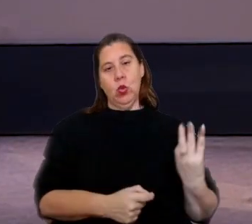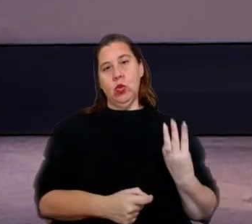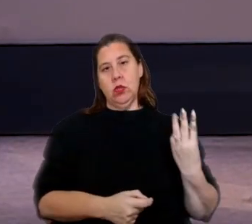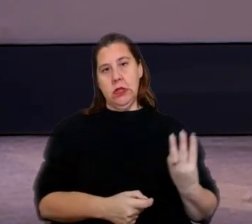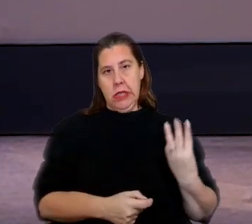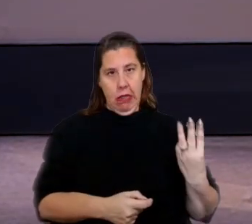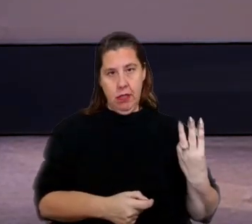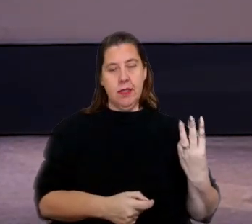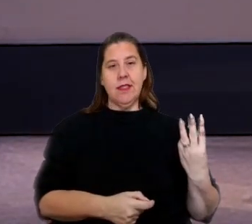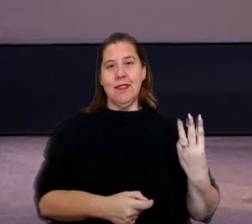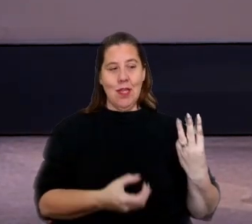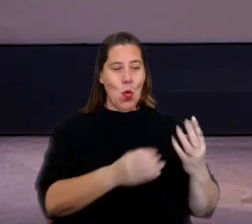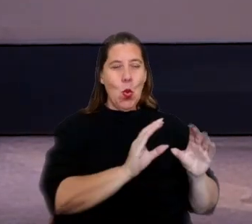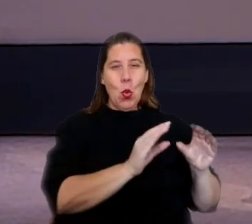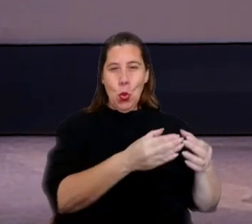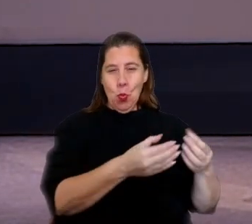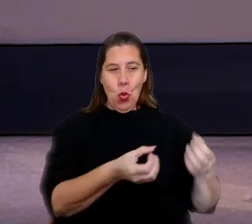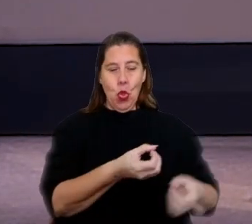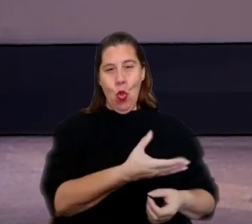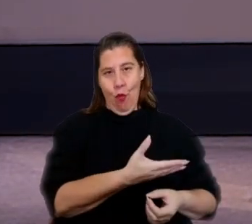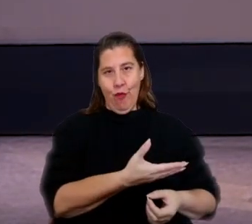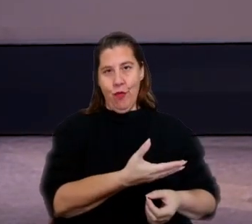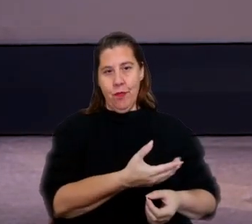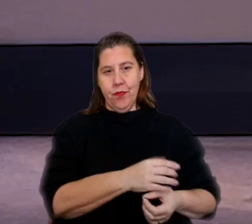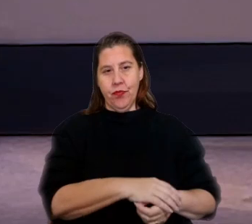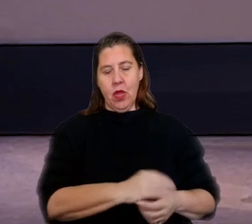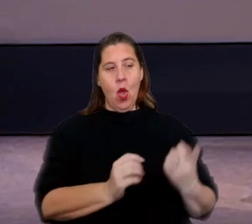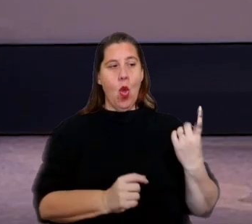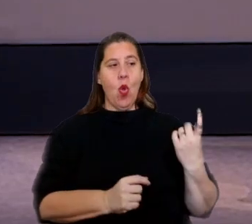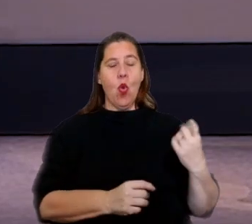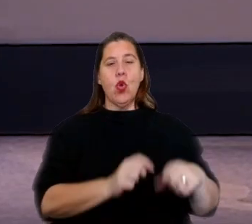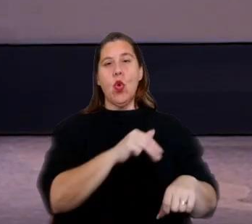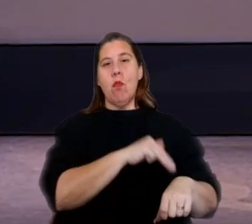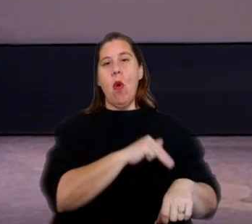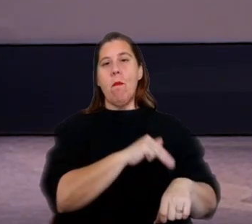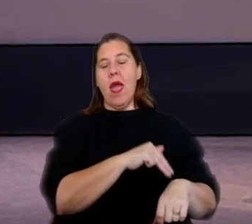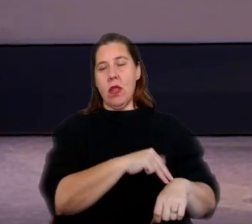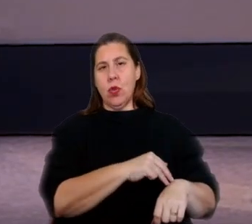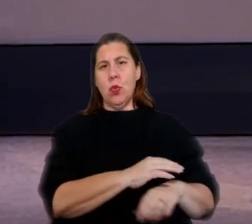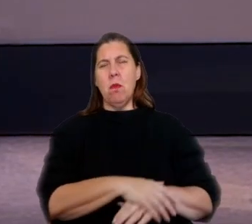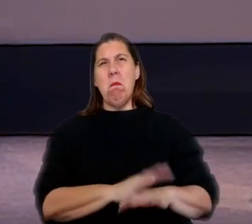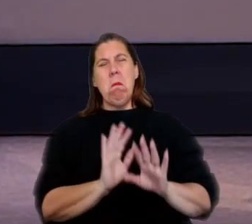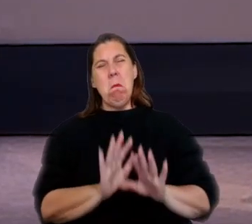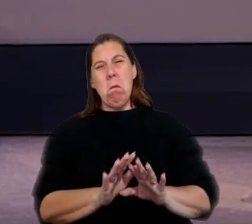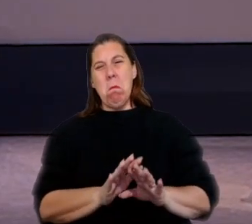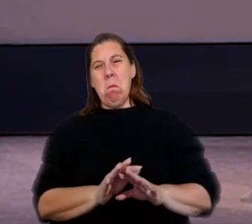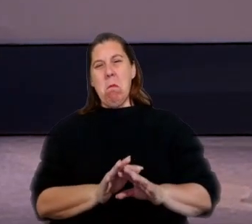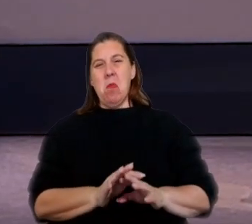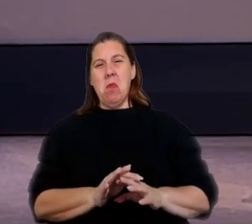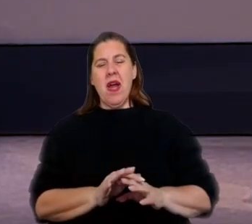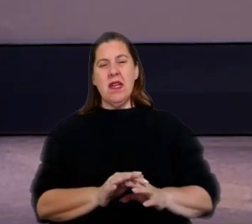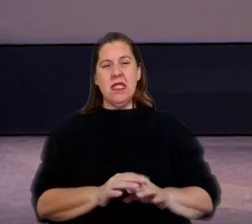tenho a impressão que é isso. Ali forma um triângulo, um novo grupinho. Acho que é a única hora que aparece isso. Mas